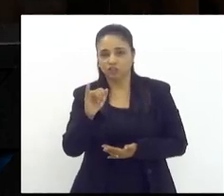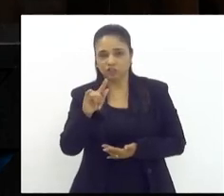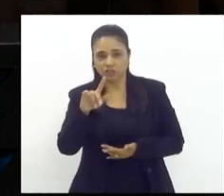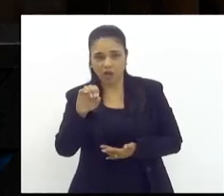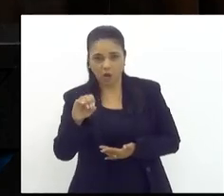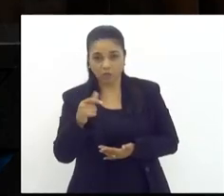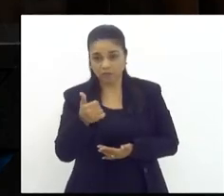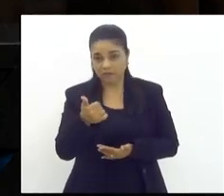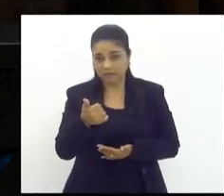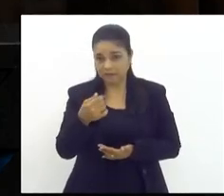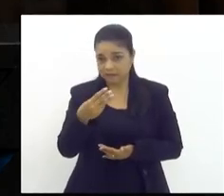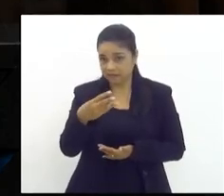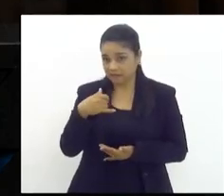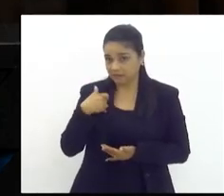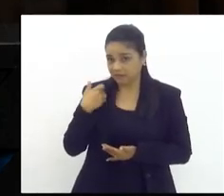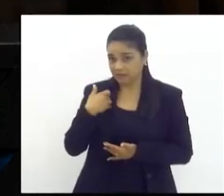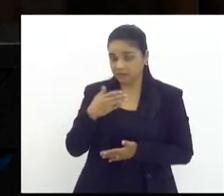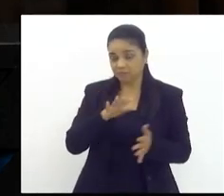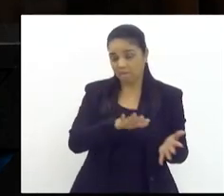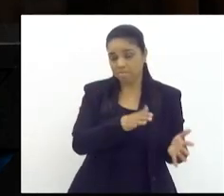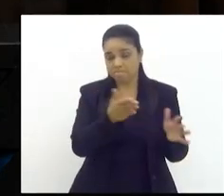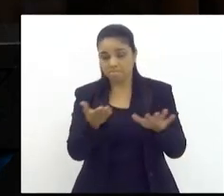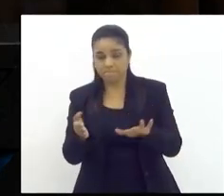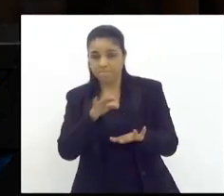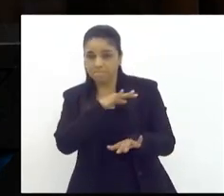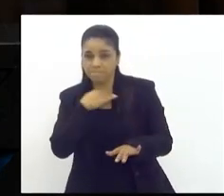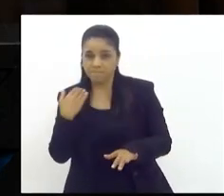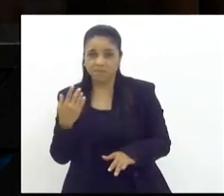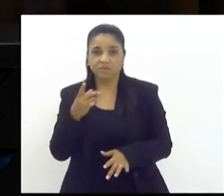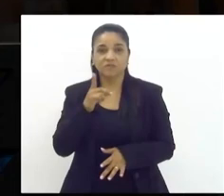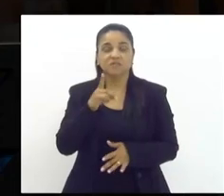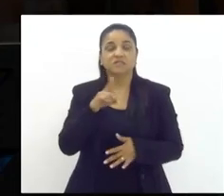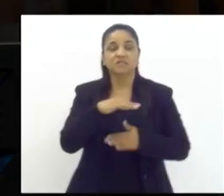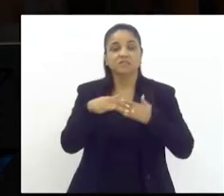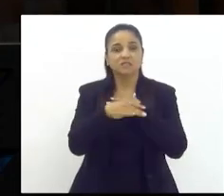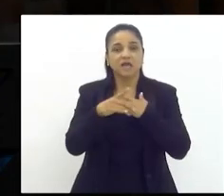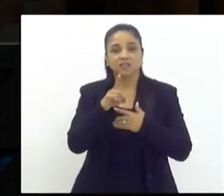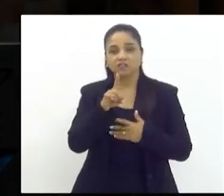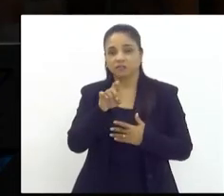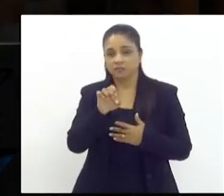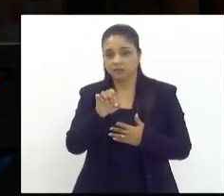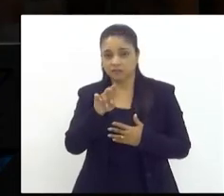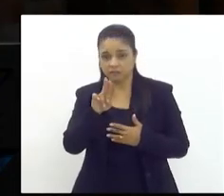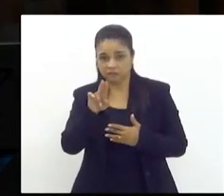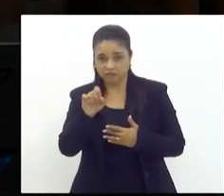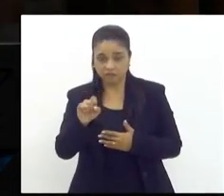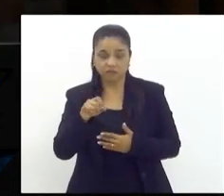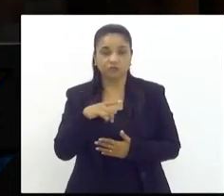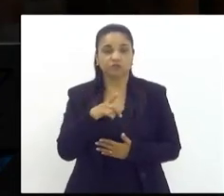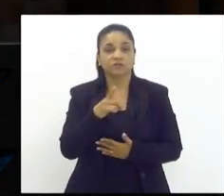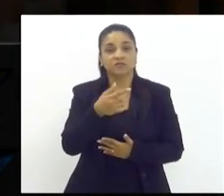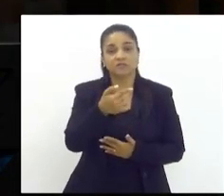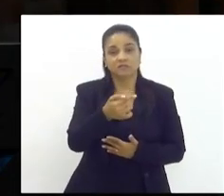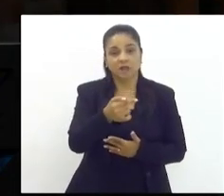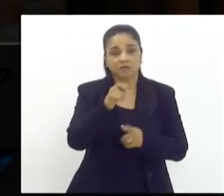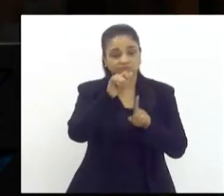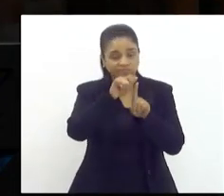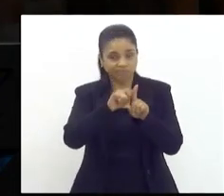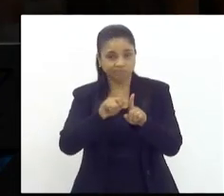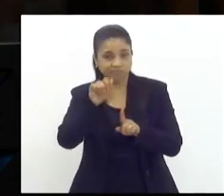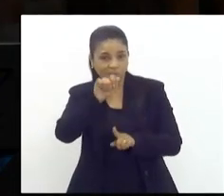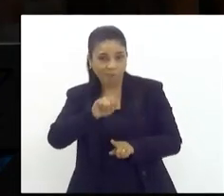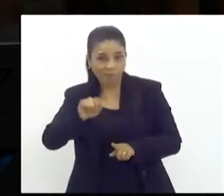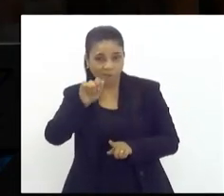morto na Cidade de Deus no dia 7 de agosto de 2023 Meu sobrinho é pequeno